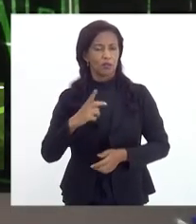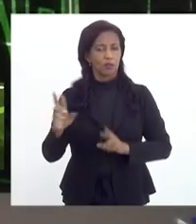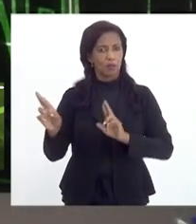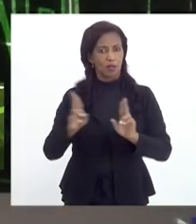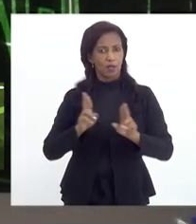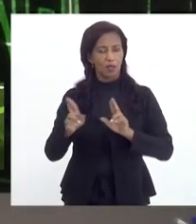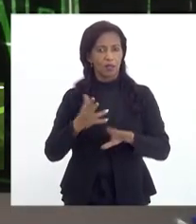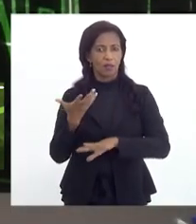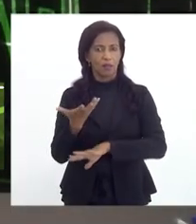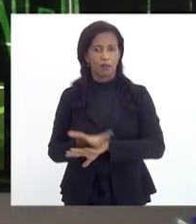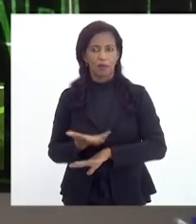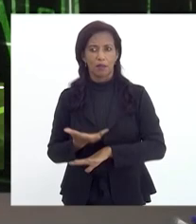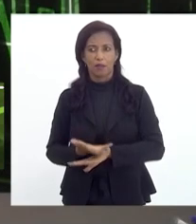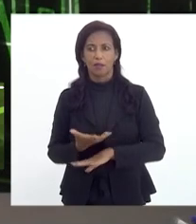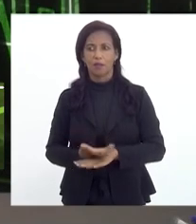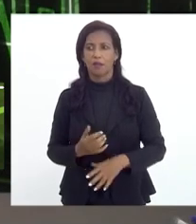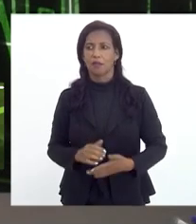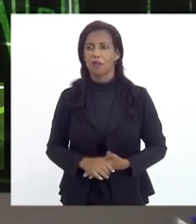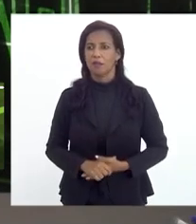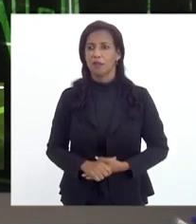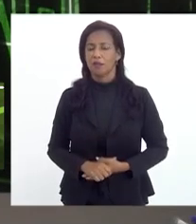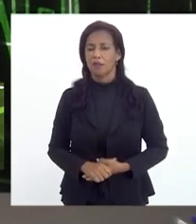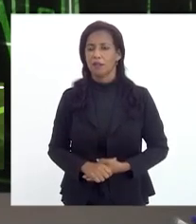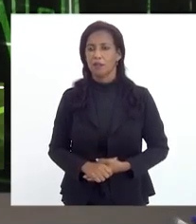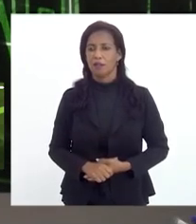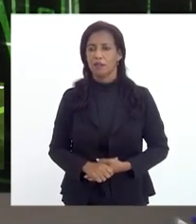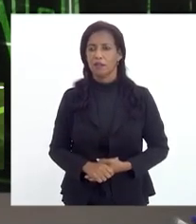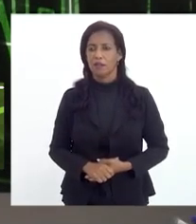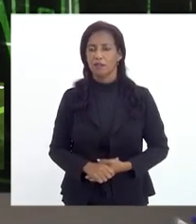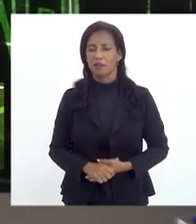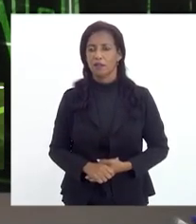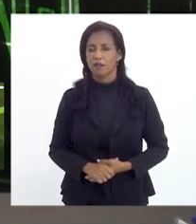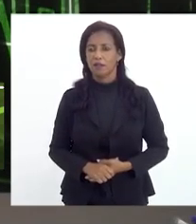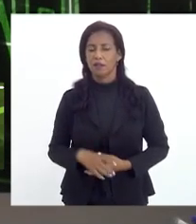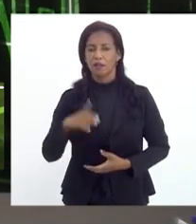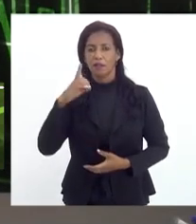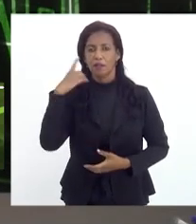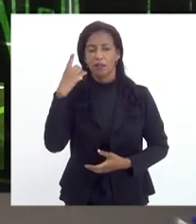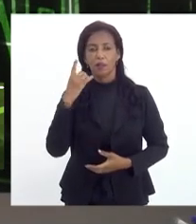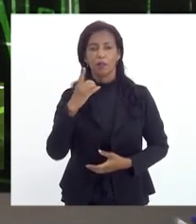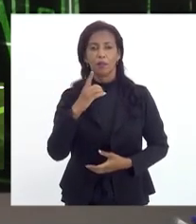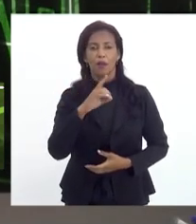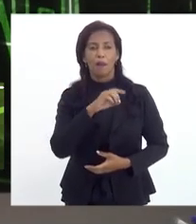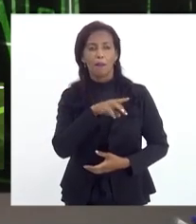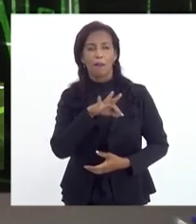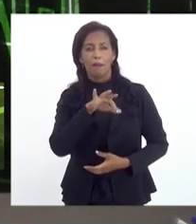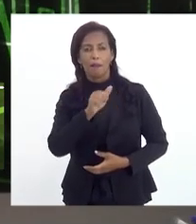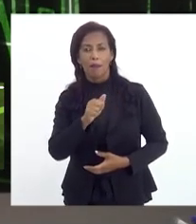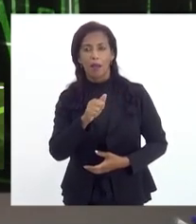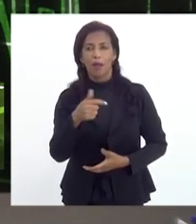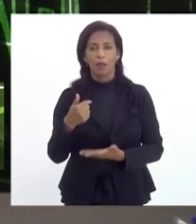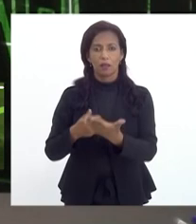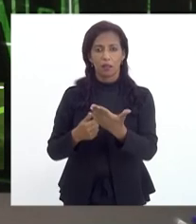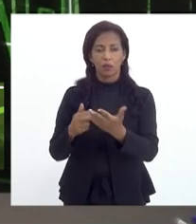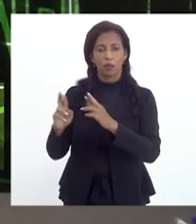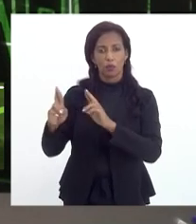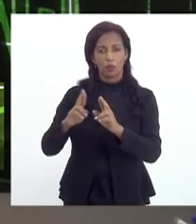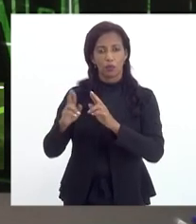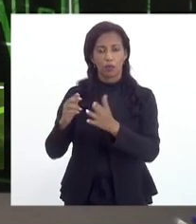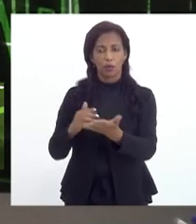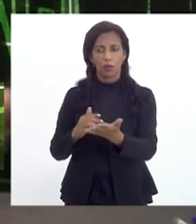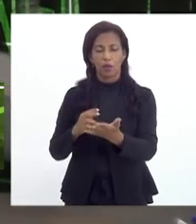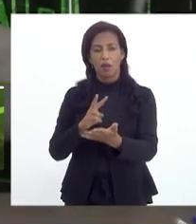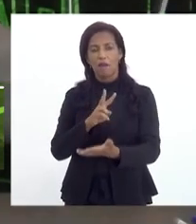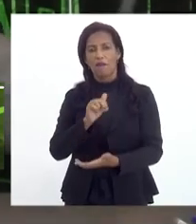a essa matéria No governo federal A deputada Marta Com Marta Rocha Com relação A